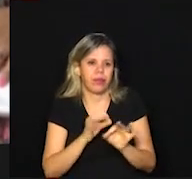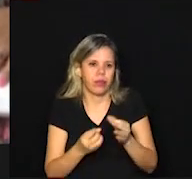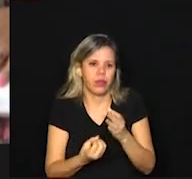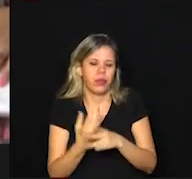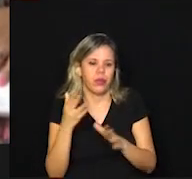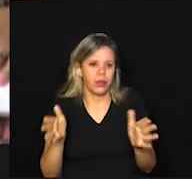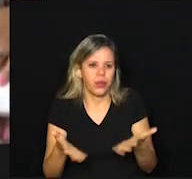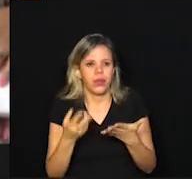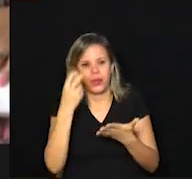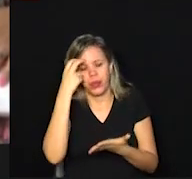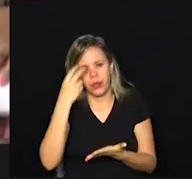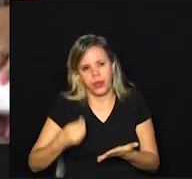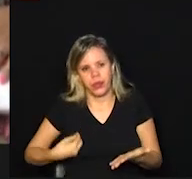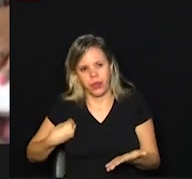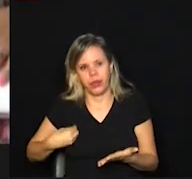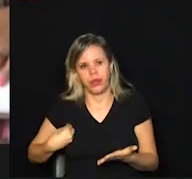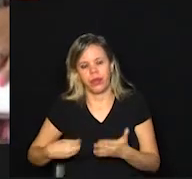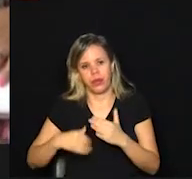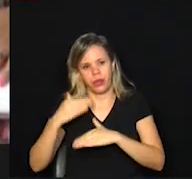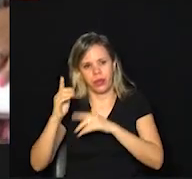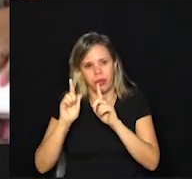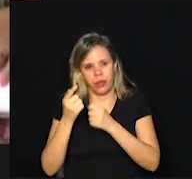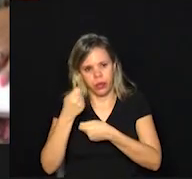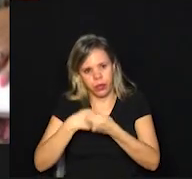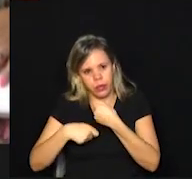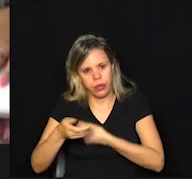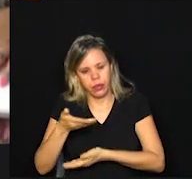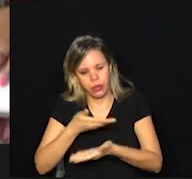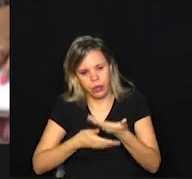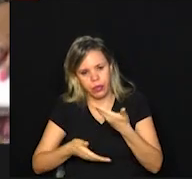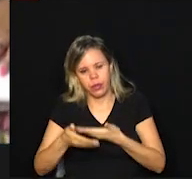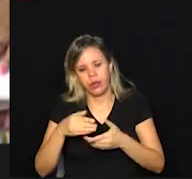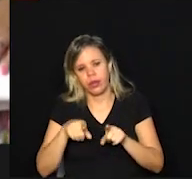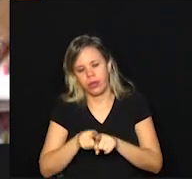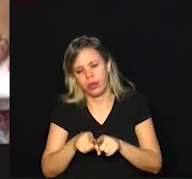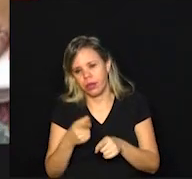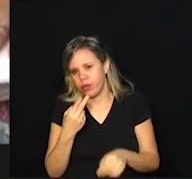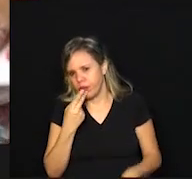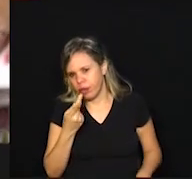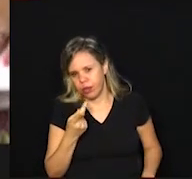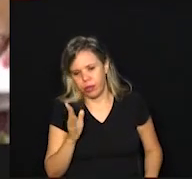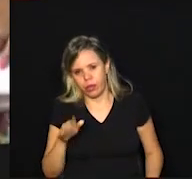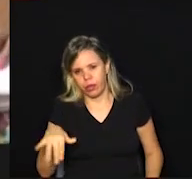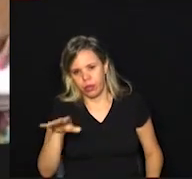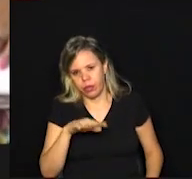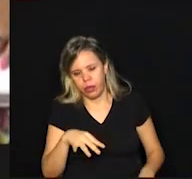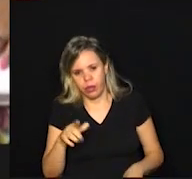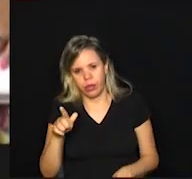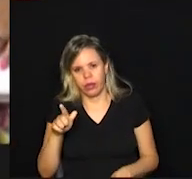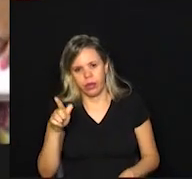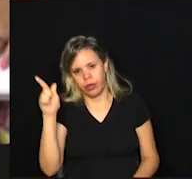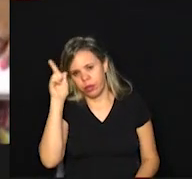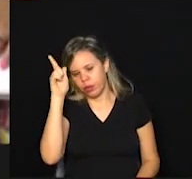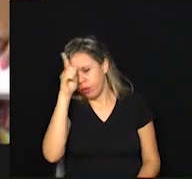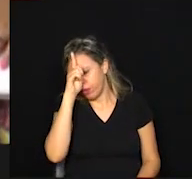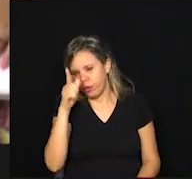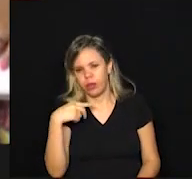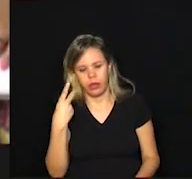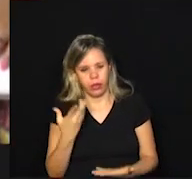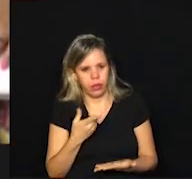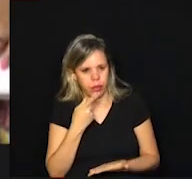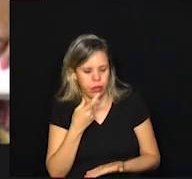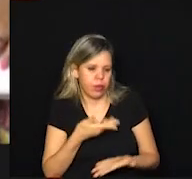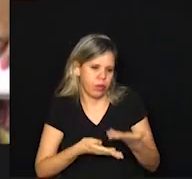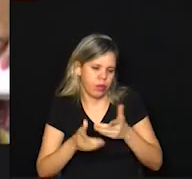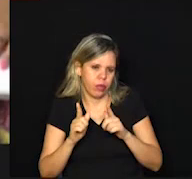Cultura nós estamos desenvolvendo uma gestão compartilhada como dem efetivou e fala o Gustavo petta uma gestão